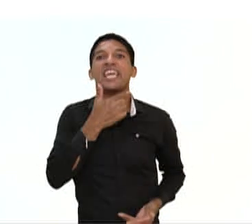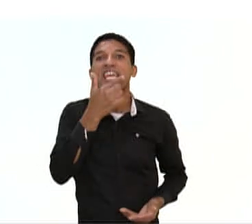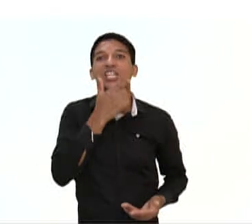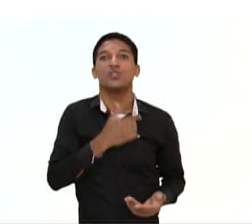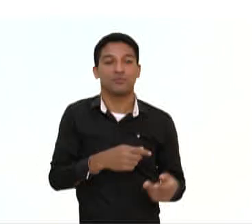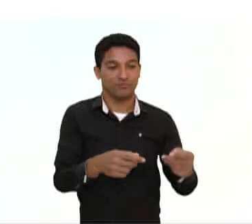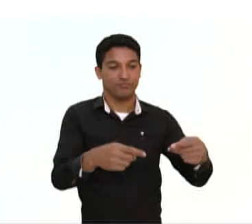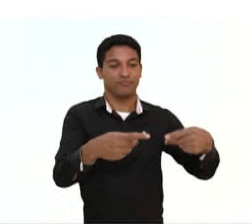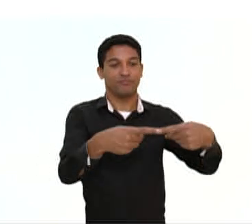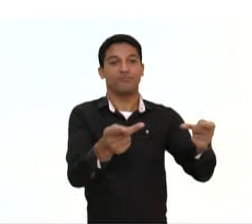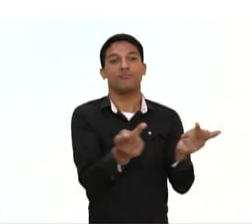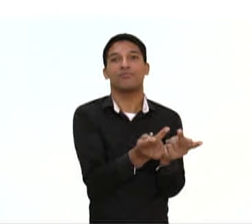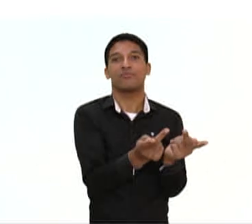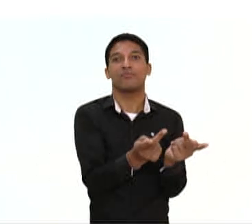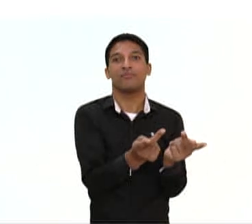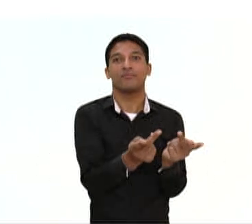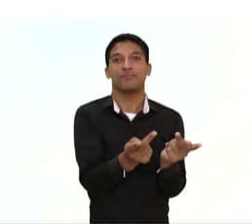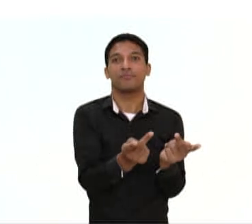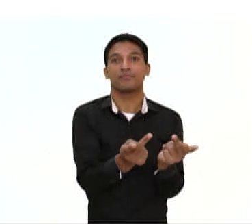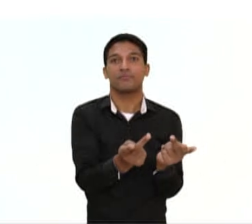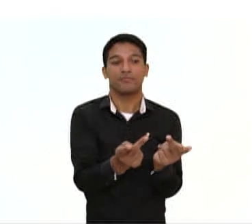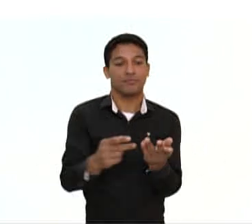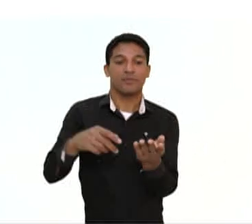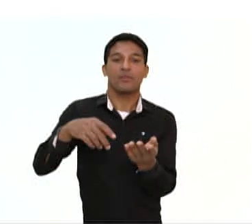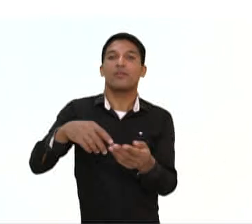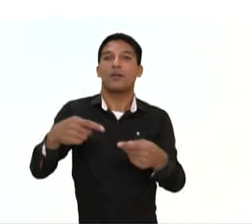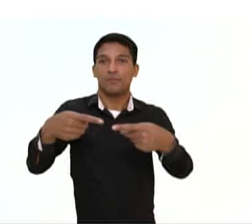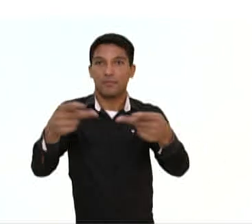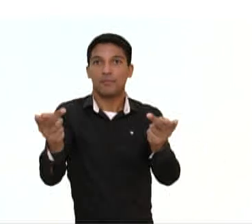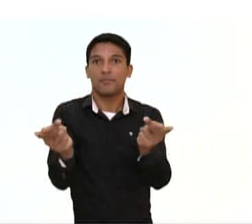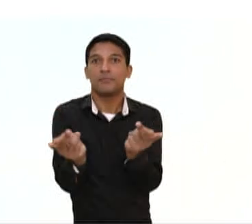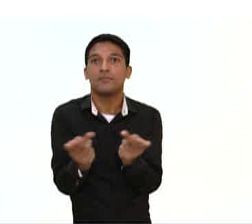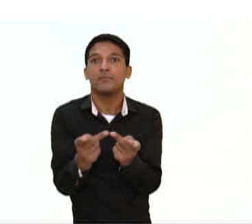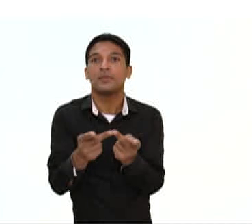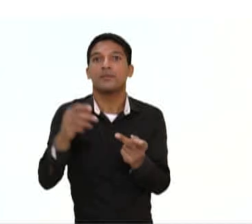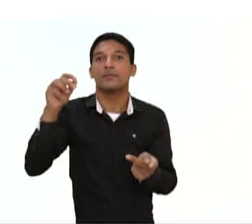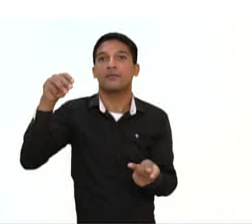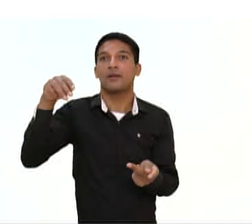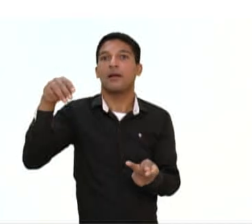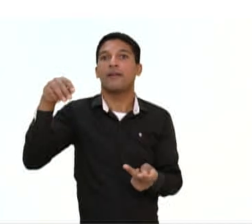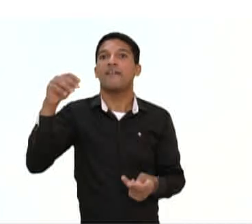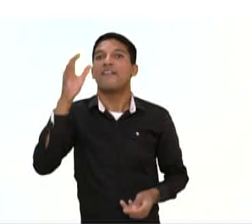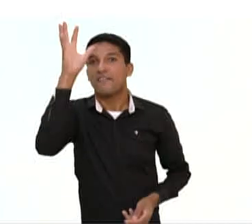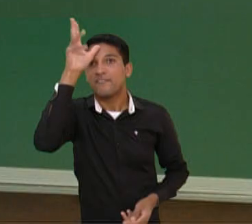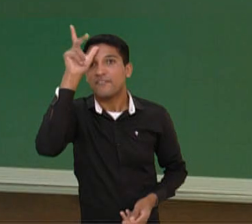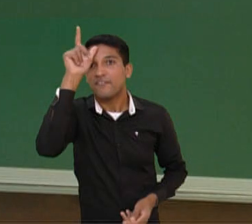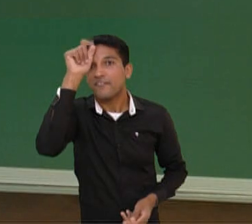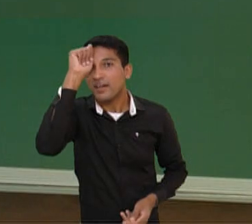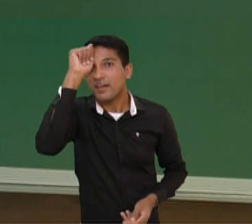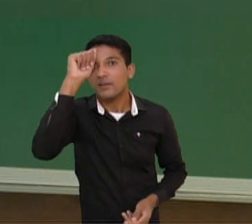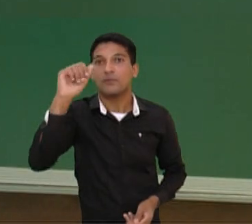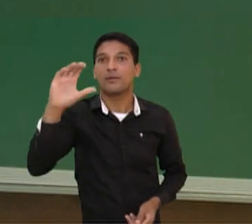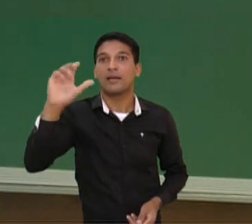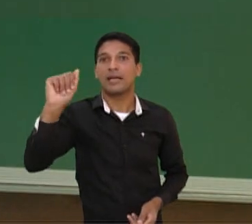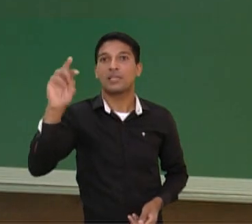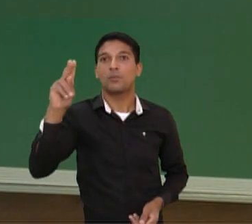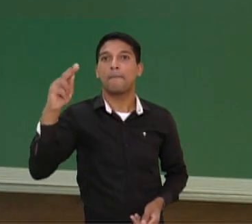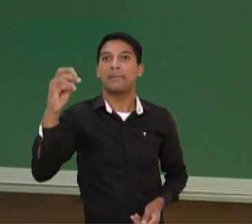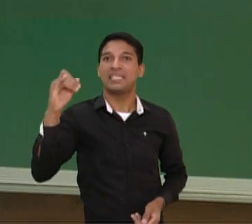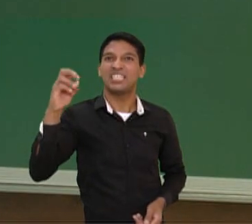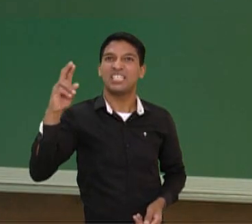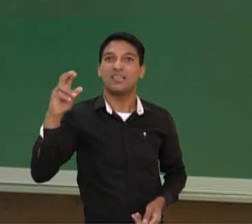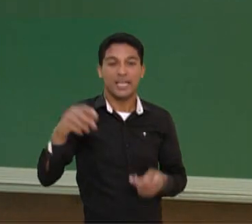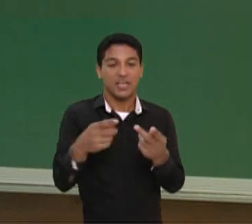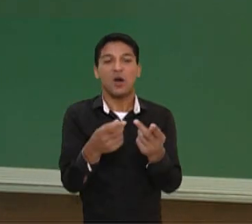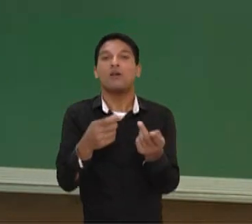queijos, marguerita e, sei lá, frango catupiry, independente da ordem, vai ser a mesma pizza. Então, quem eu coloco primeiro não define